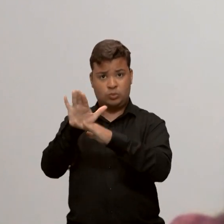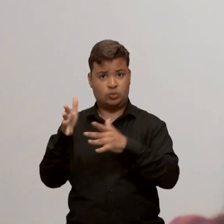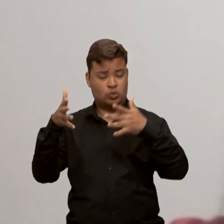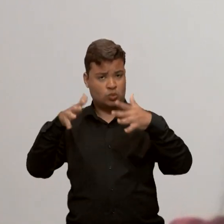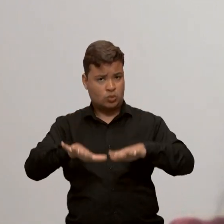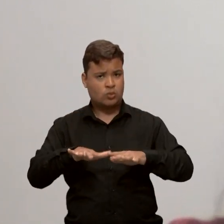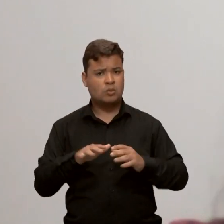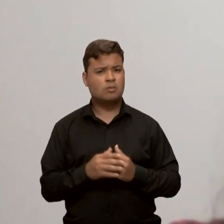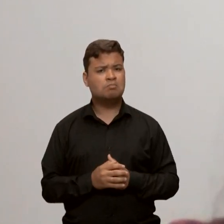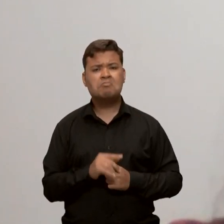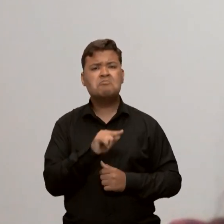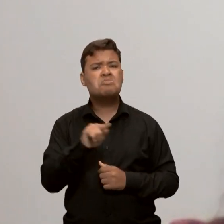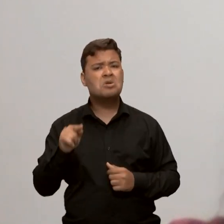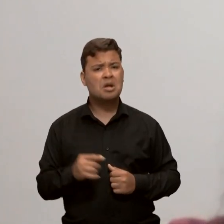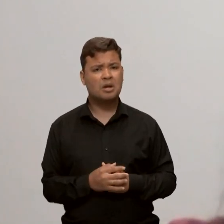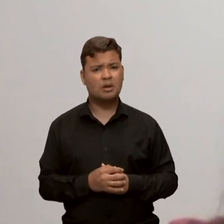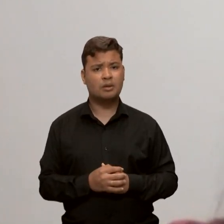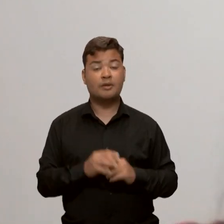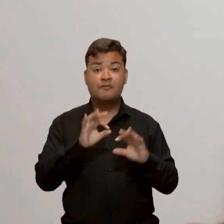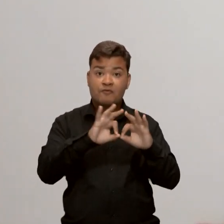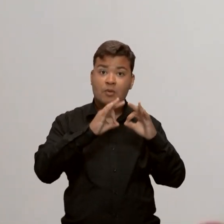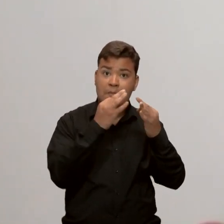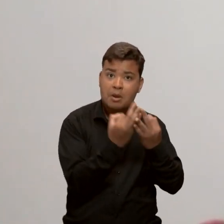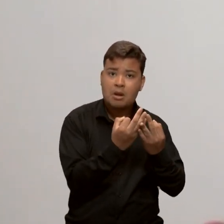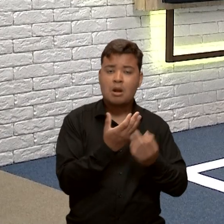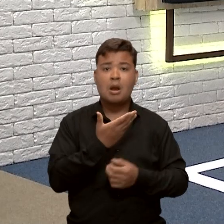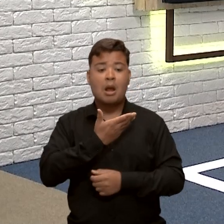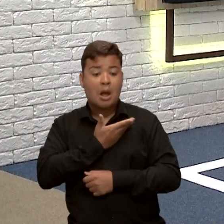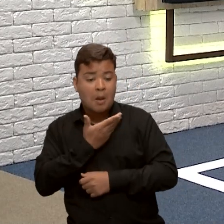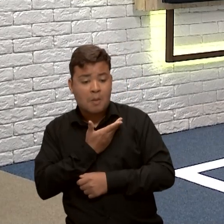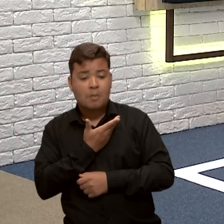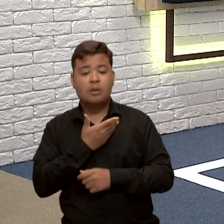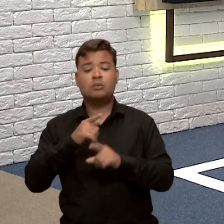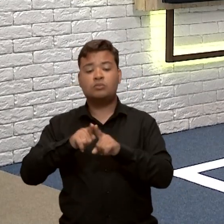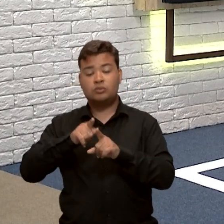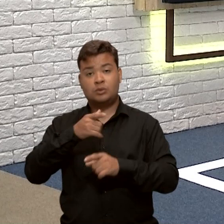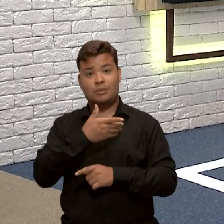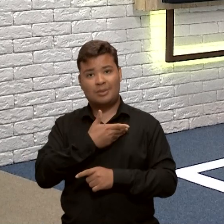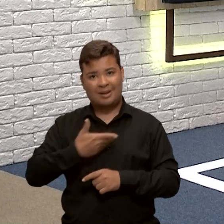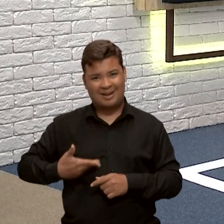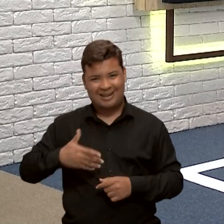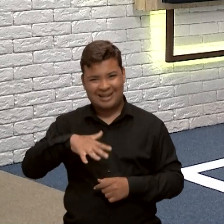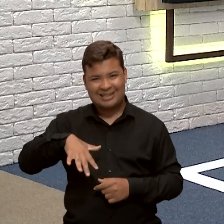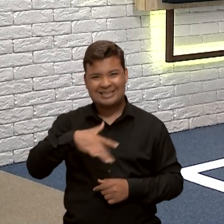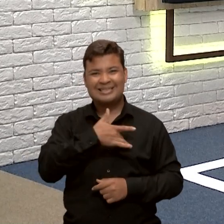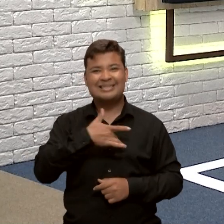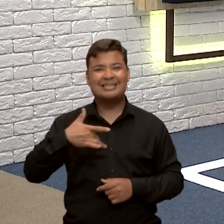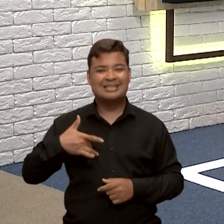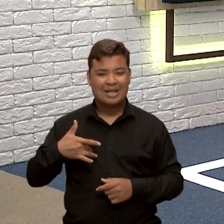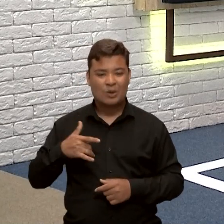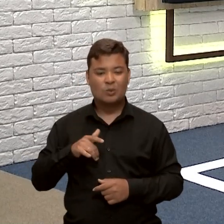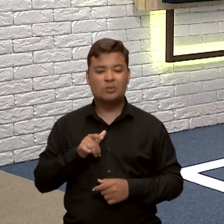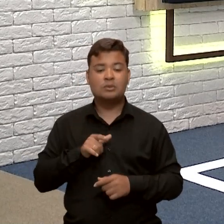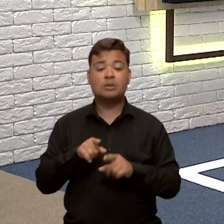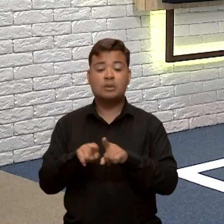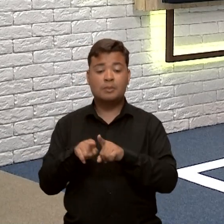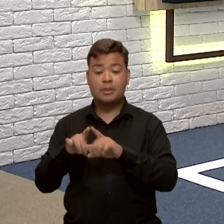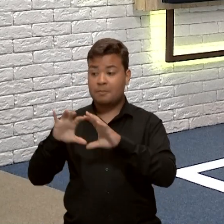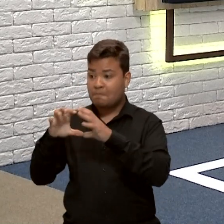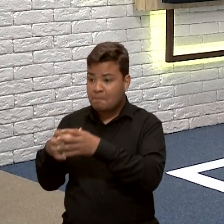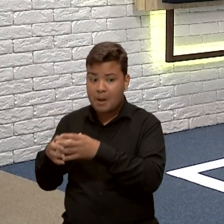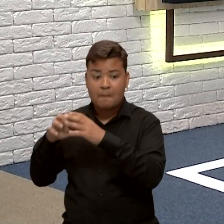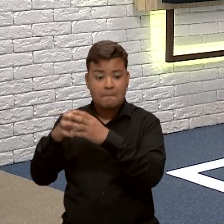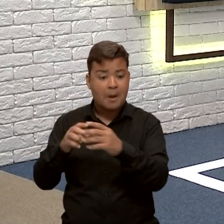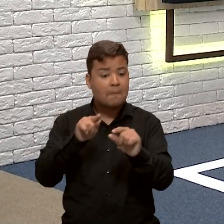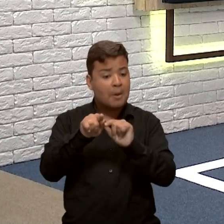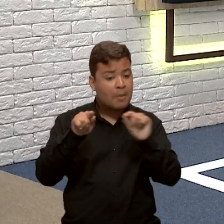né, amigos, o entorno da família, a rede pública de saúde e todas essas redes, né? Inclusive